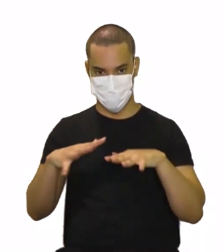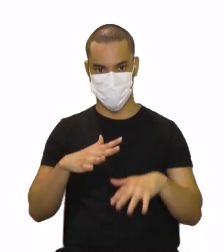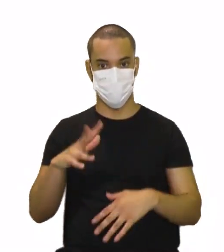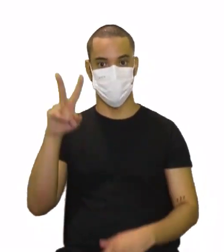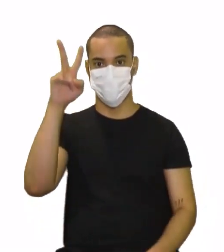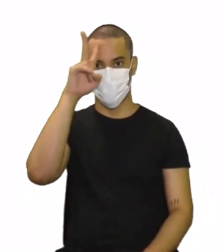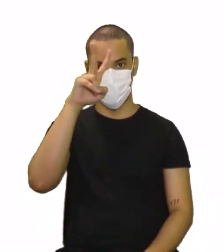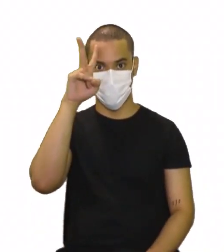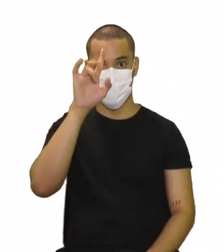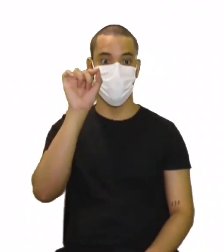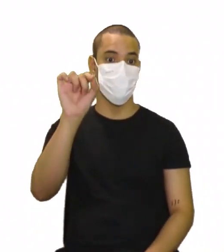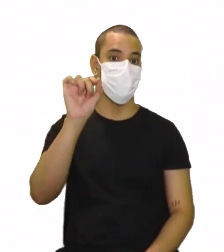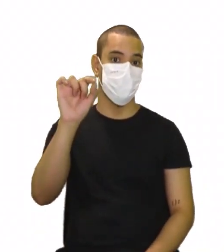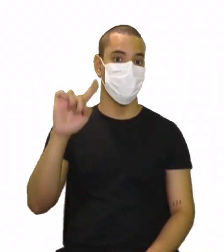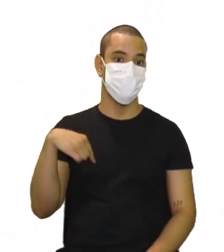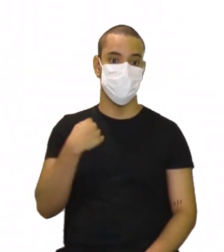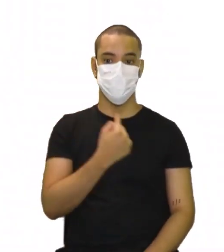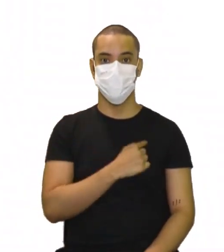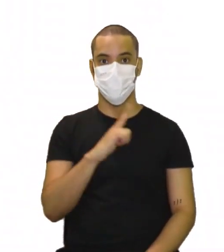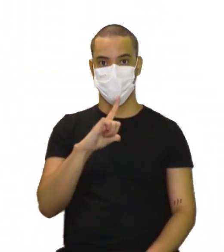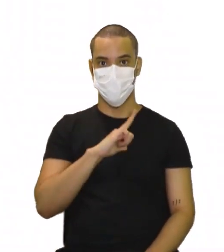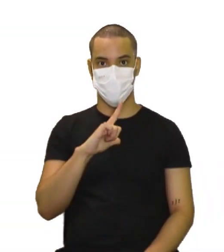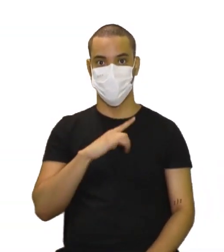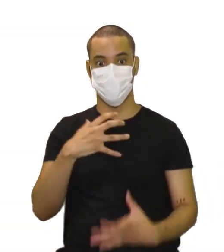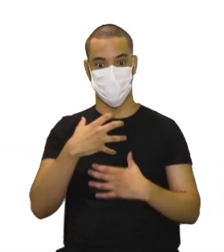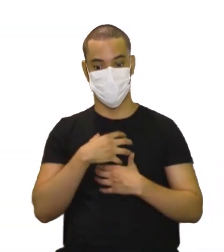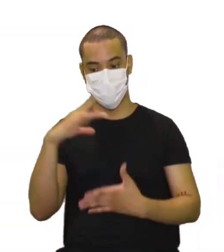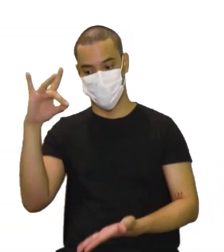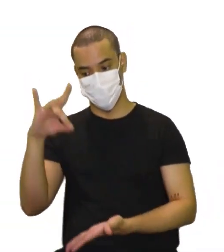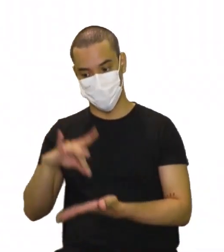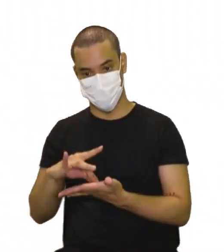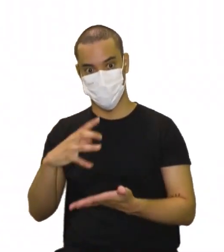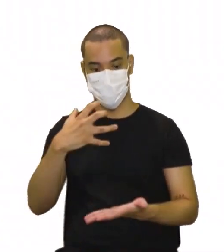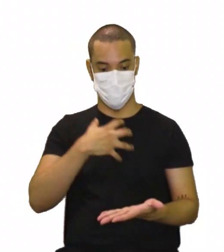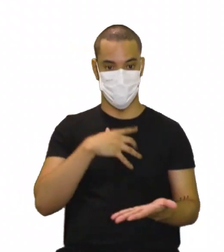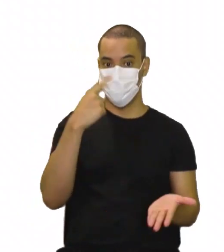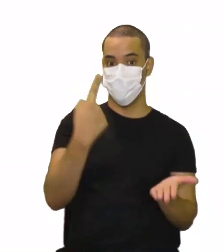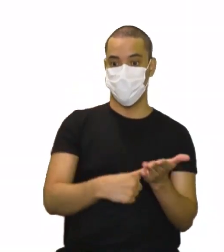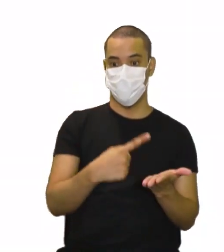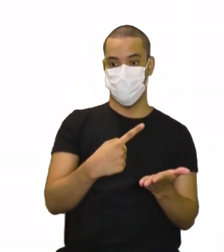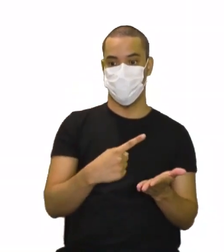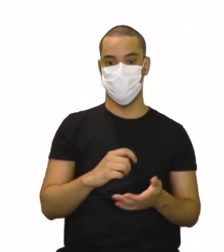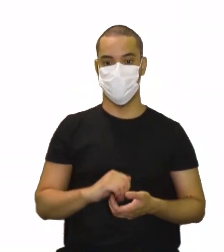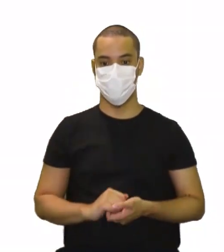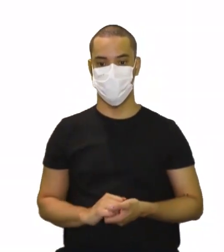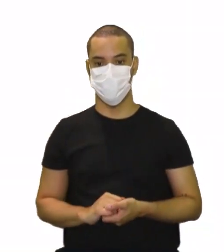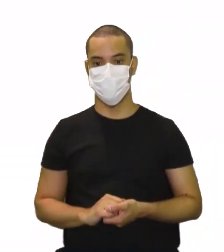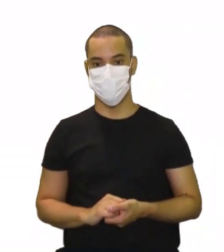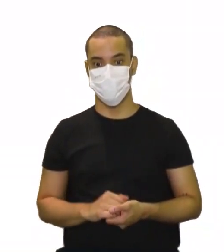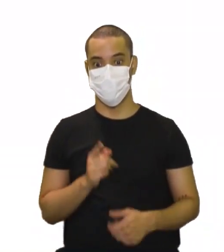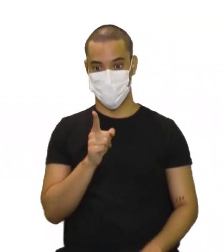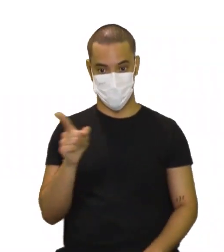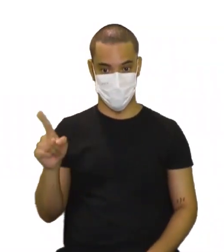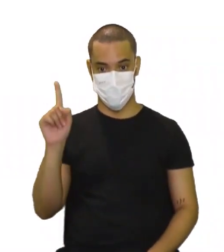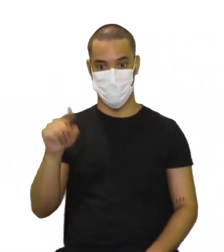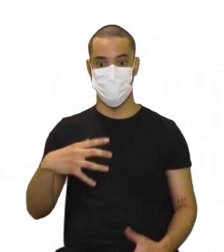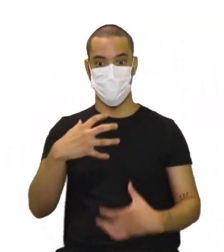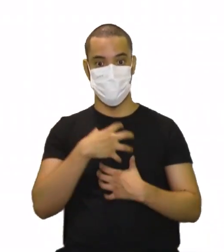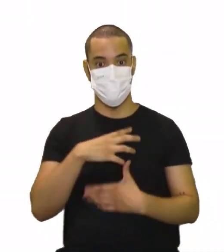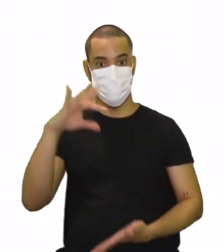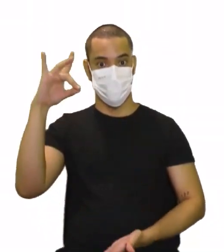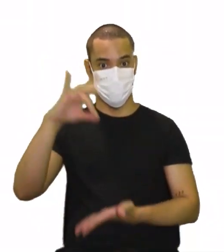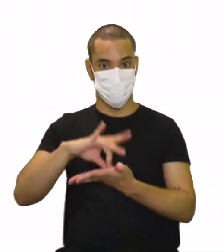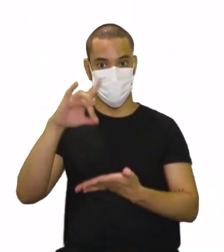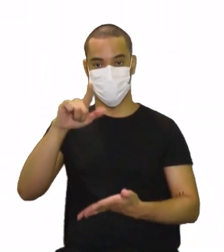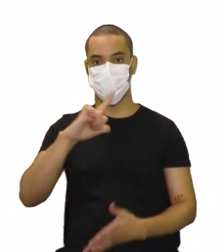que aqui, ó, nós temos o sentido real e o sentido convencional. Esse aqui é o sentido real que você vai ter,